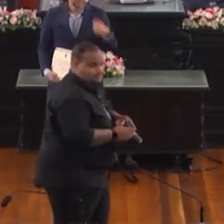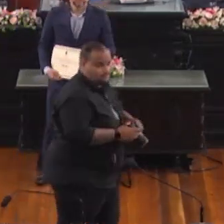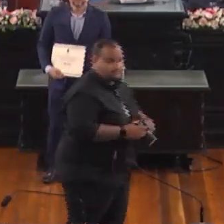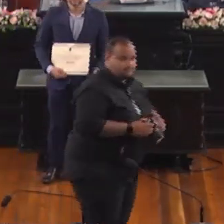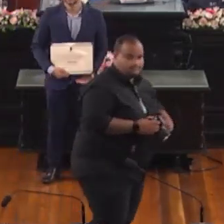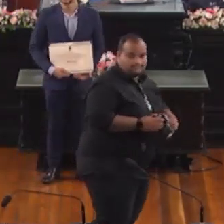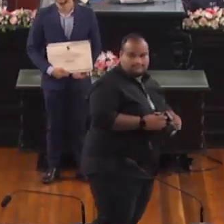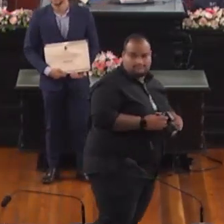abraço